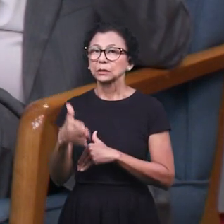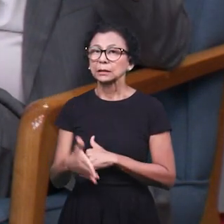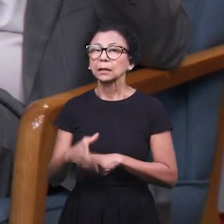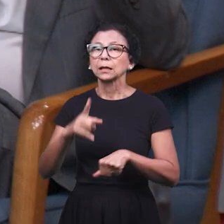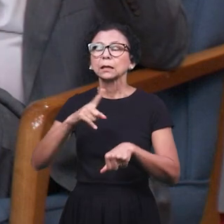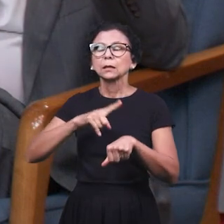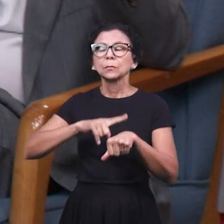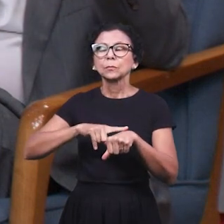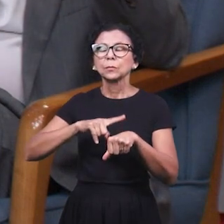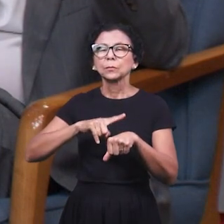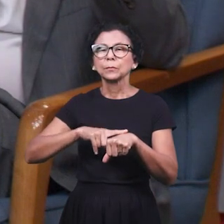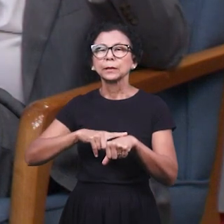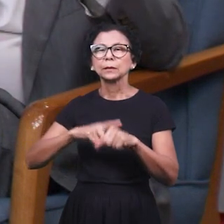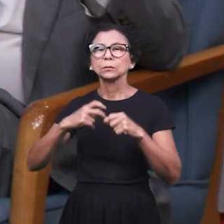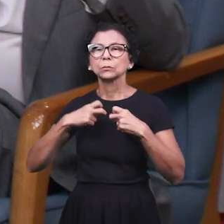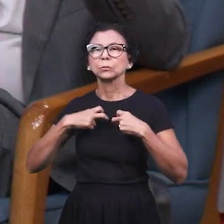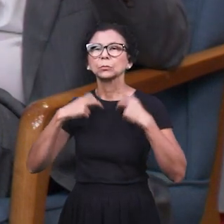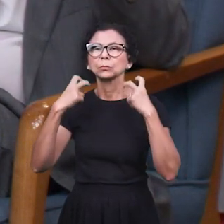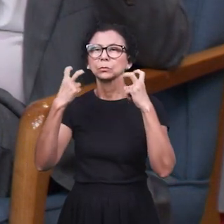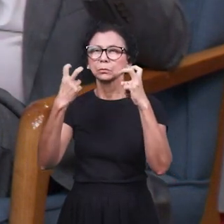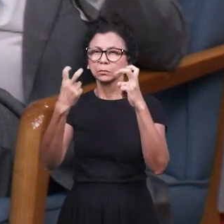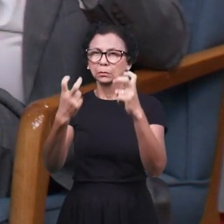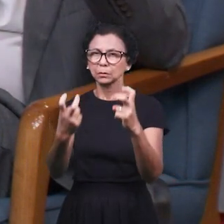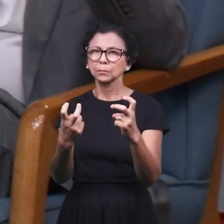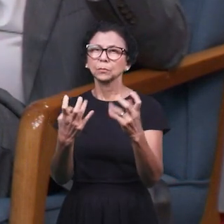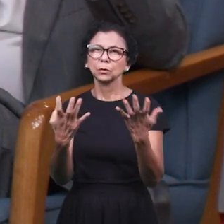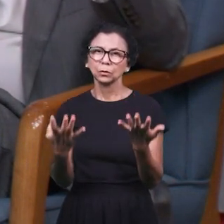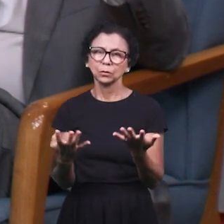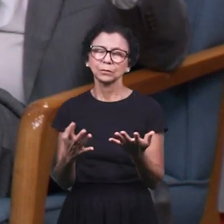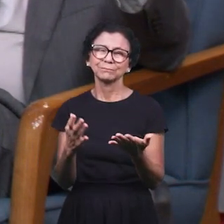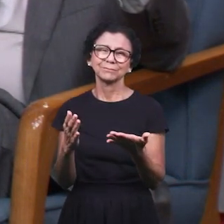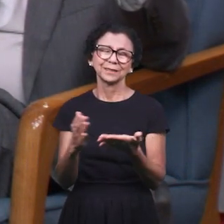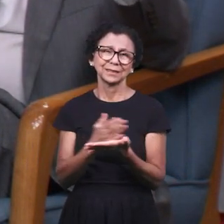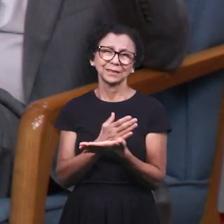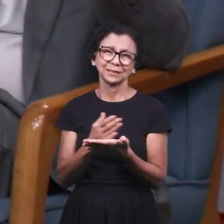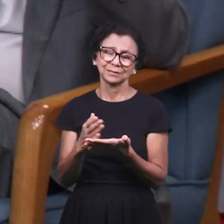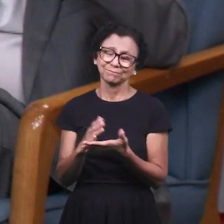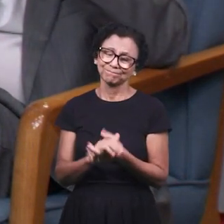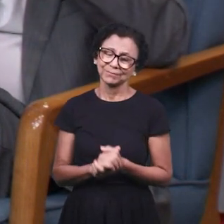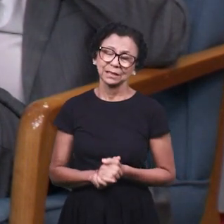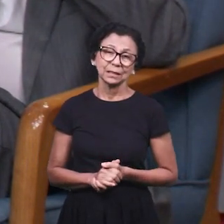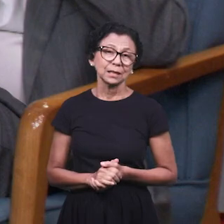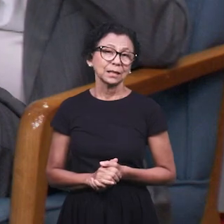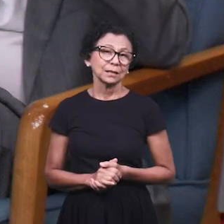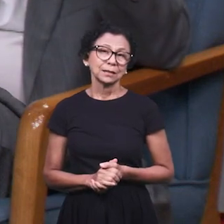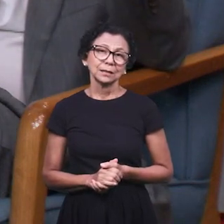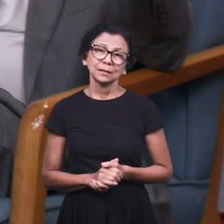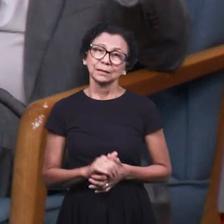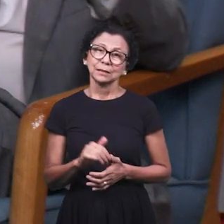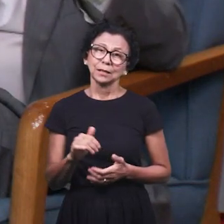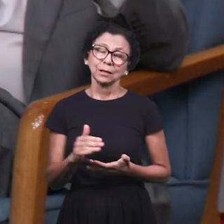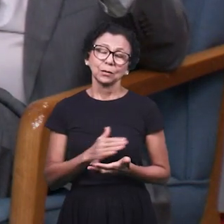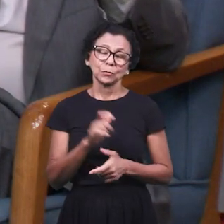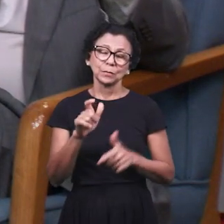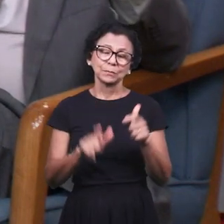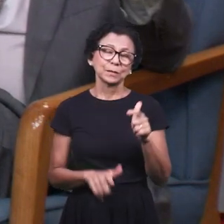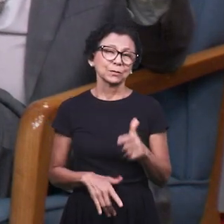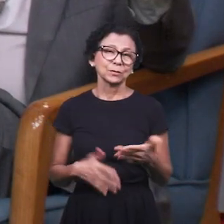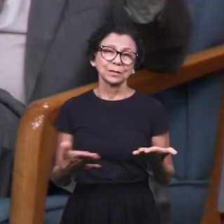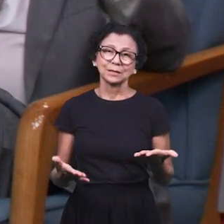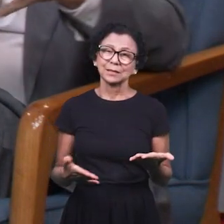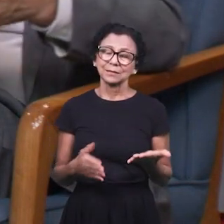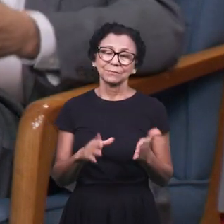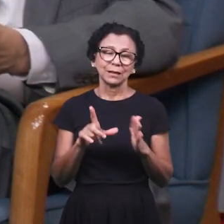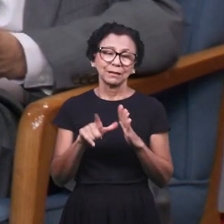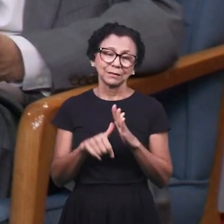Quando a igreja, na comunhão, se coloca de joelhos, é claro que alguns irmãos, às vezes, não podem chegar no momento, até